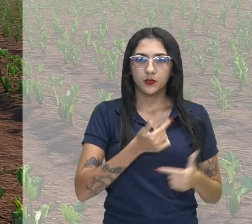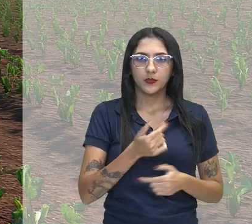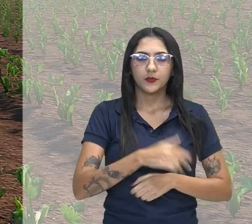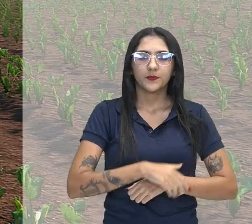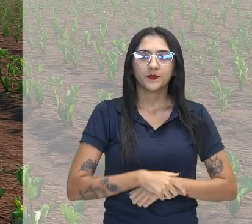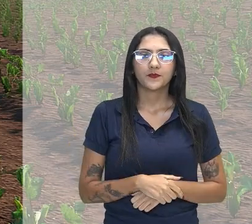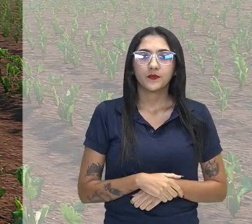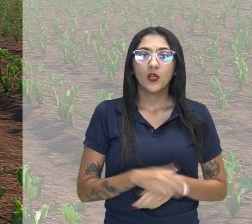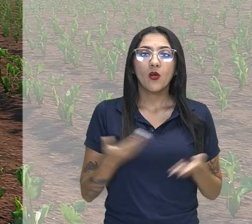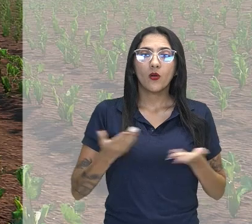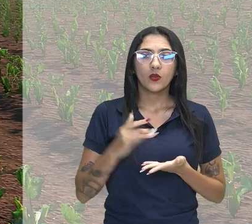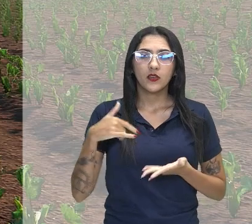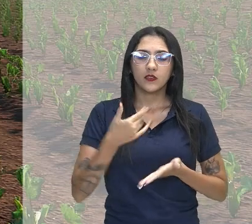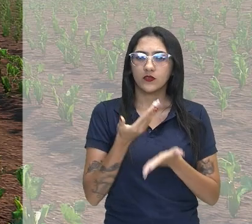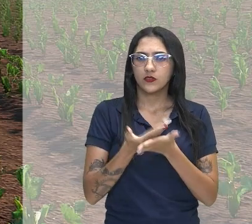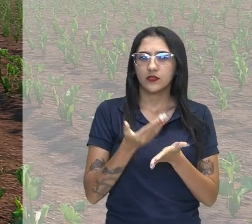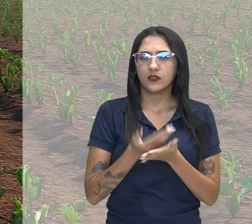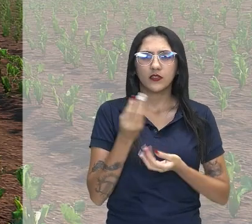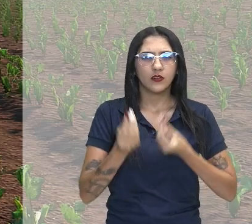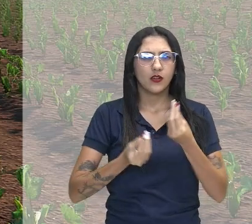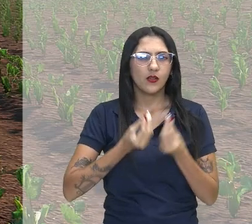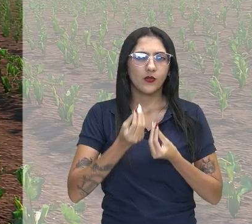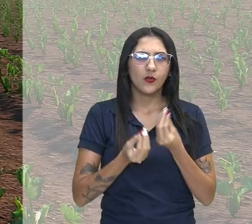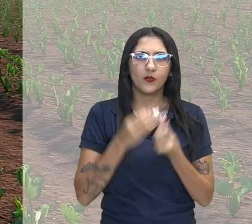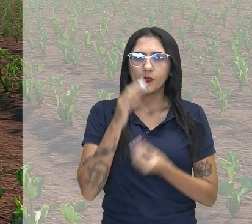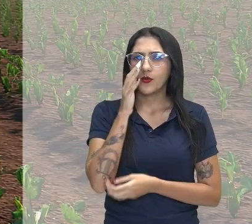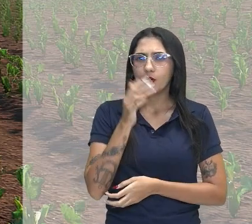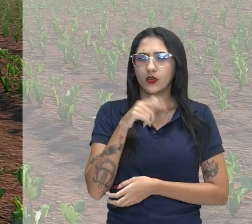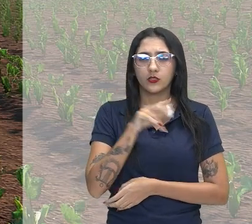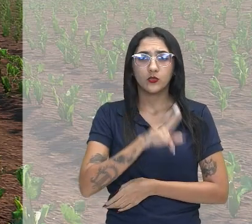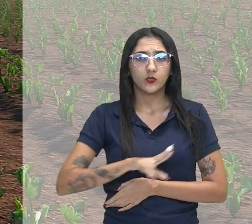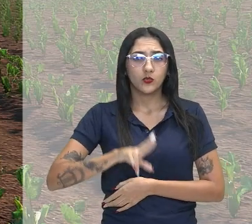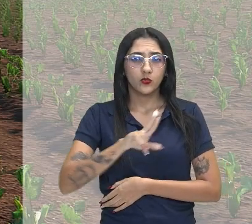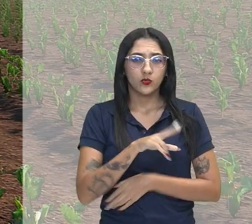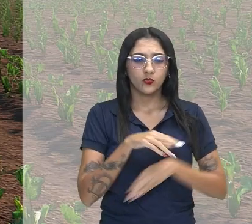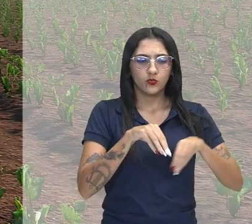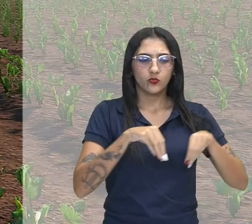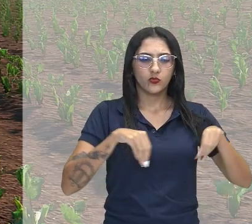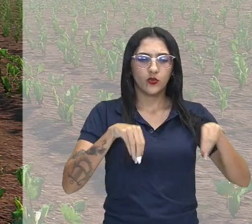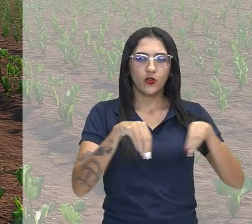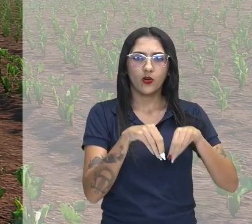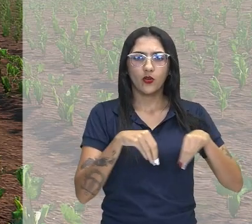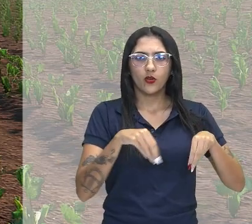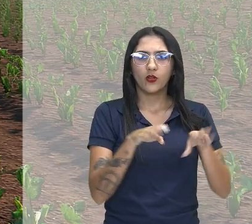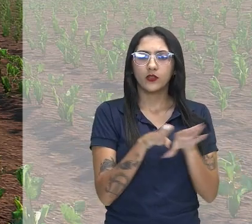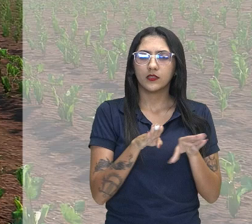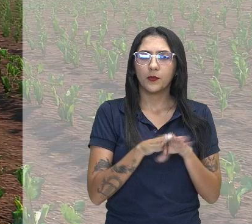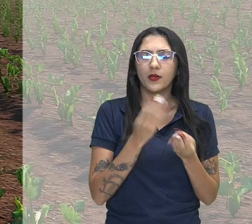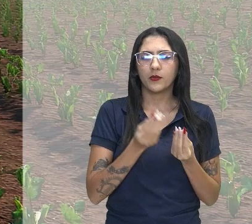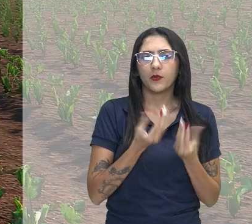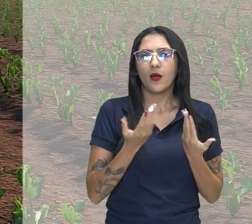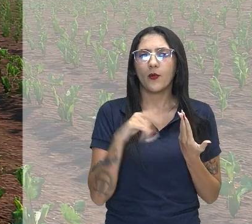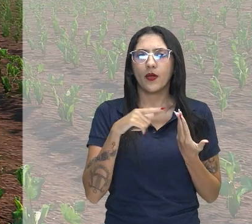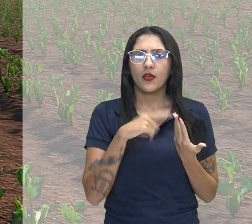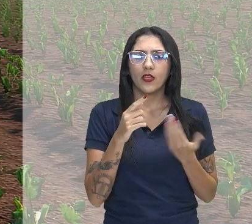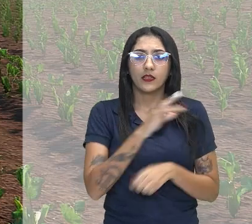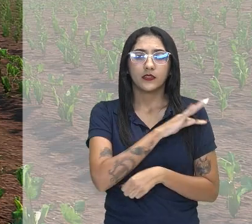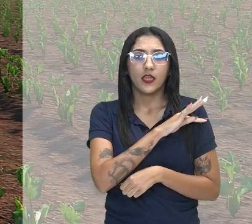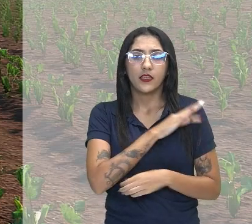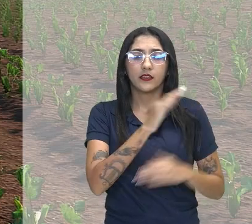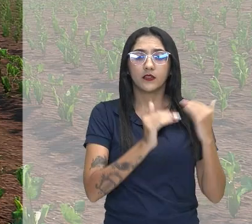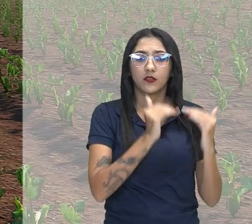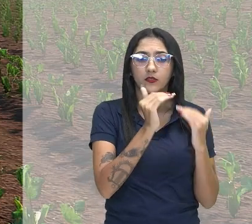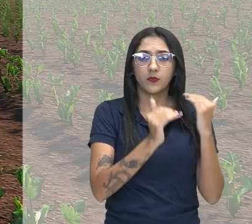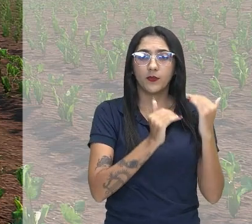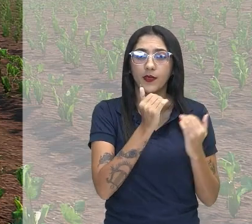iremos estudar como é que vai ocorrer esse uso do solo, os desenvolvimentos que acabam ocorrendo com o